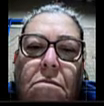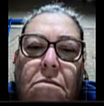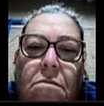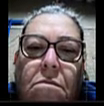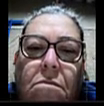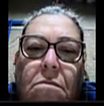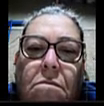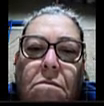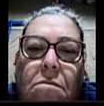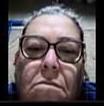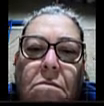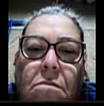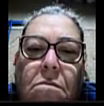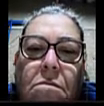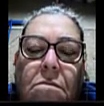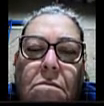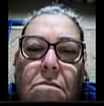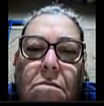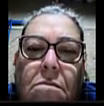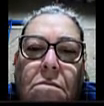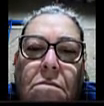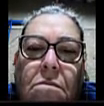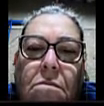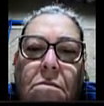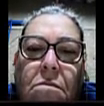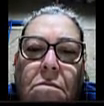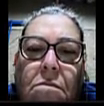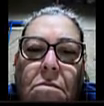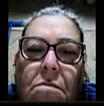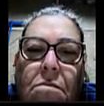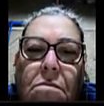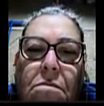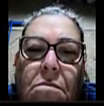Ronaldo, você consegue achar? Está me voltando muito forte o seu eco.